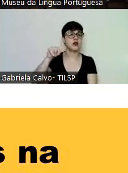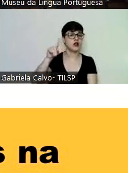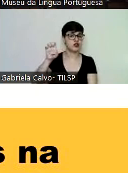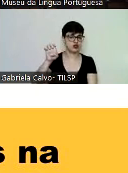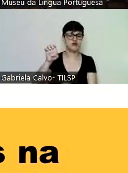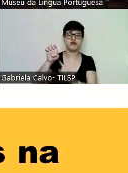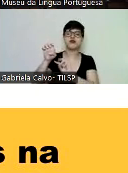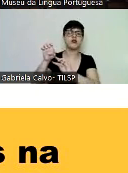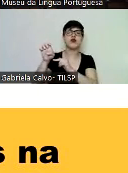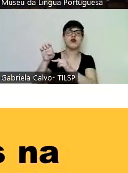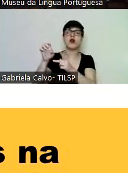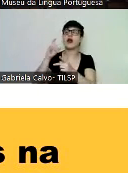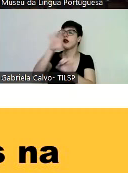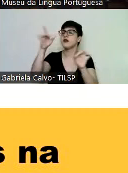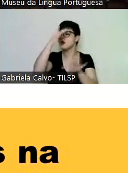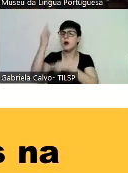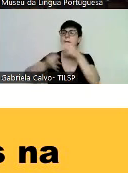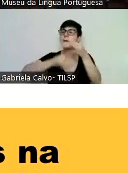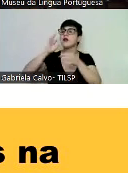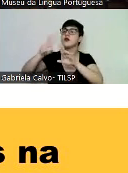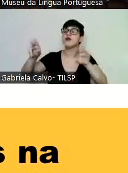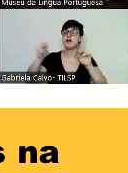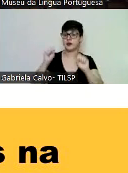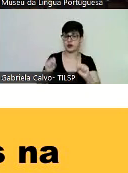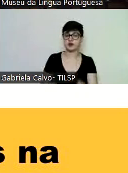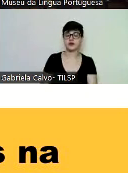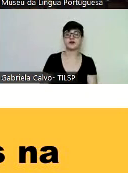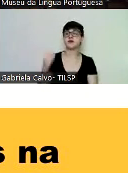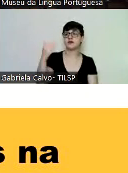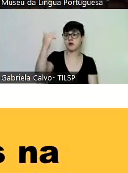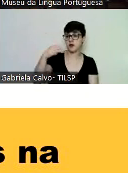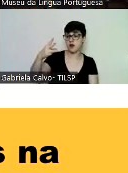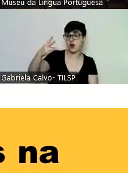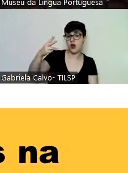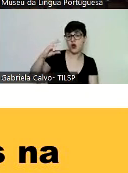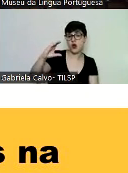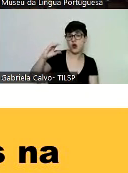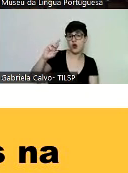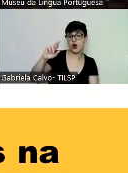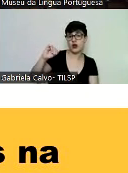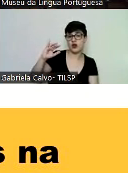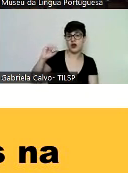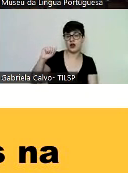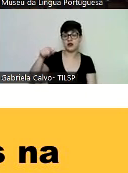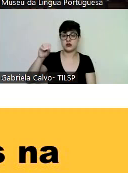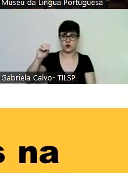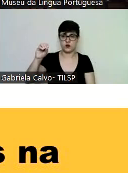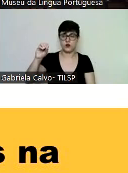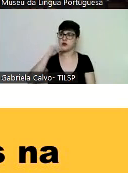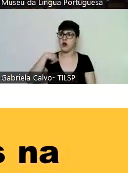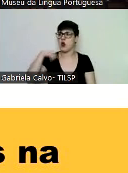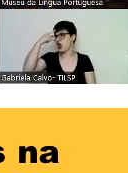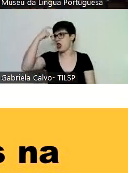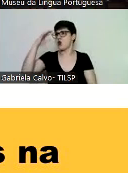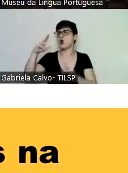vozes É sempre um desafio co-criação também outro desafio né então tem estratégias significa que o tempo inteiro a gente consiga dar conta disso